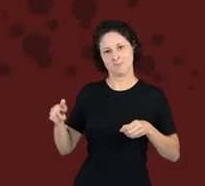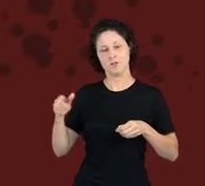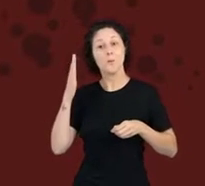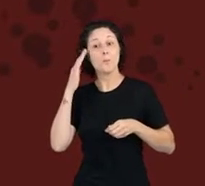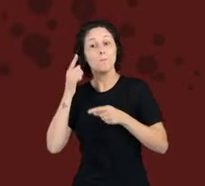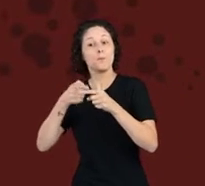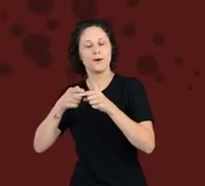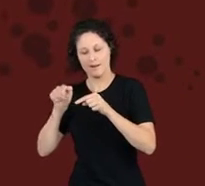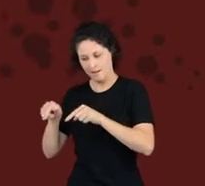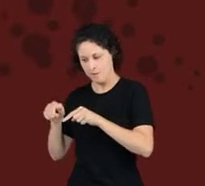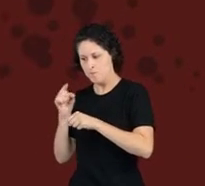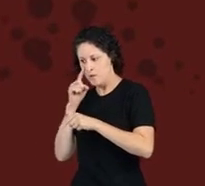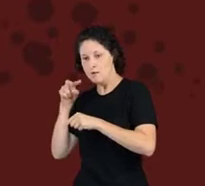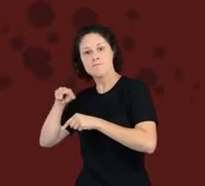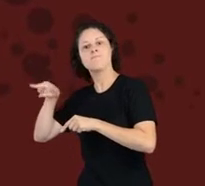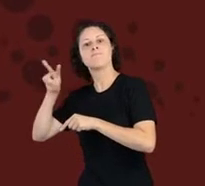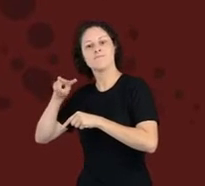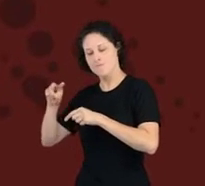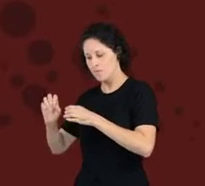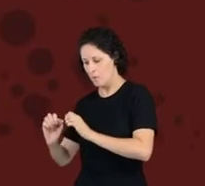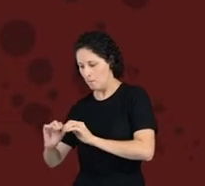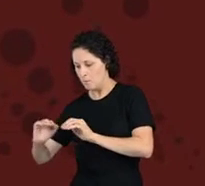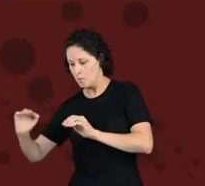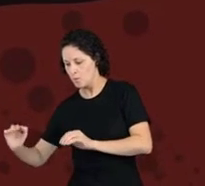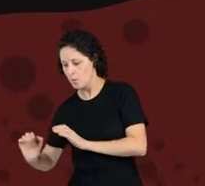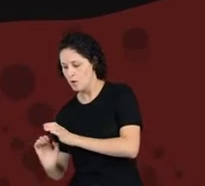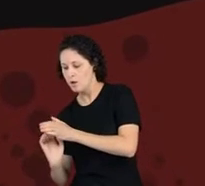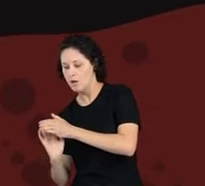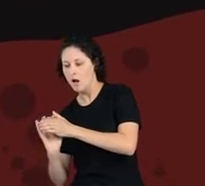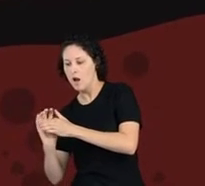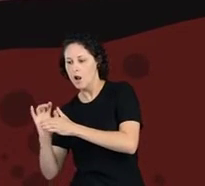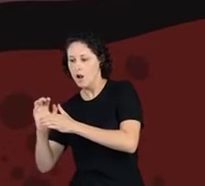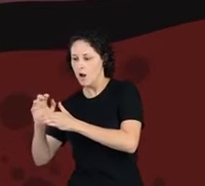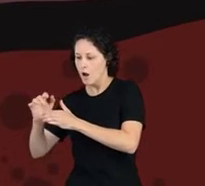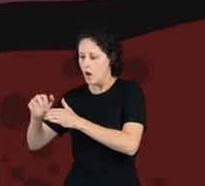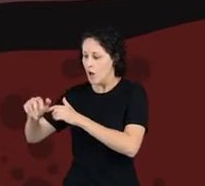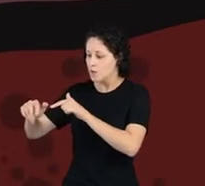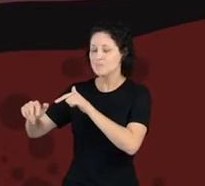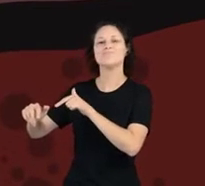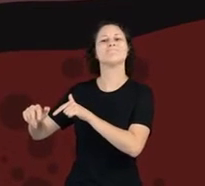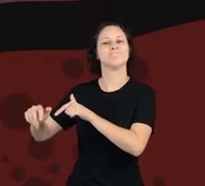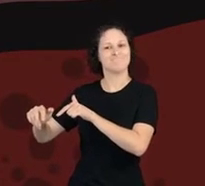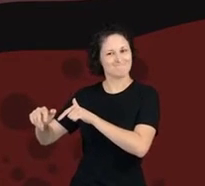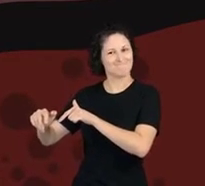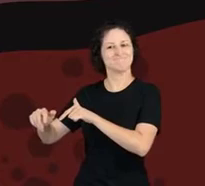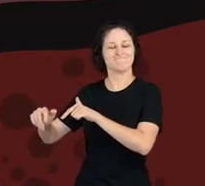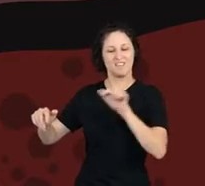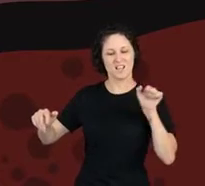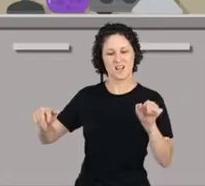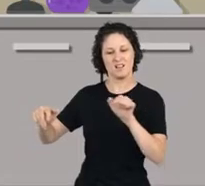rocha prendendo o petróleo embaixo da terra, ele aparecia na superfície. E era esse petróleo que